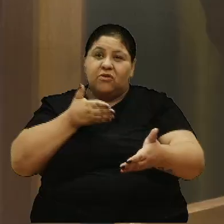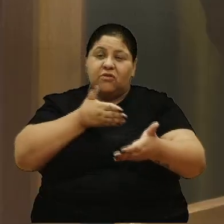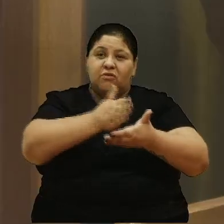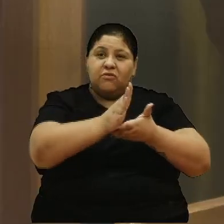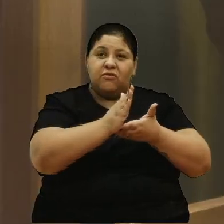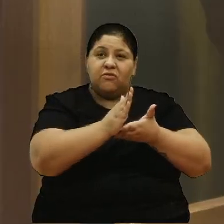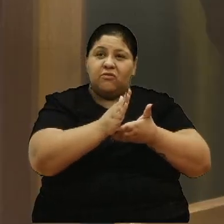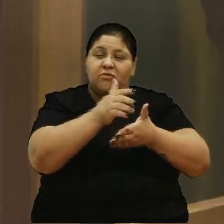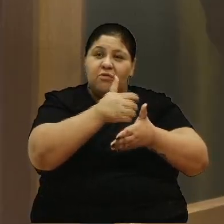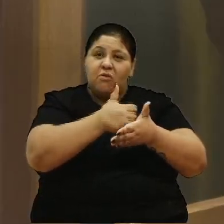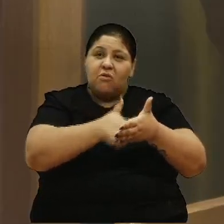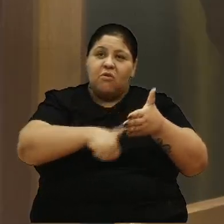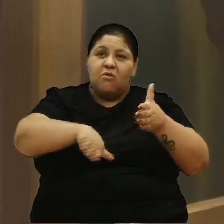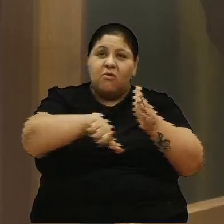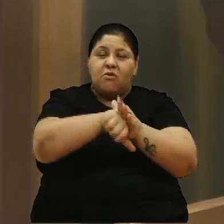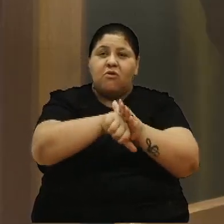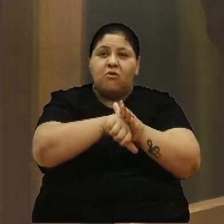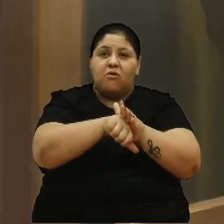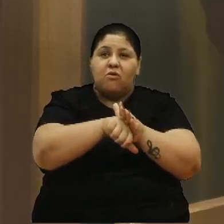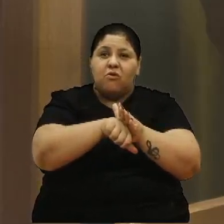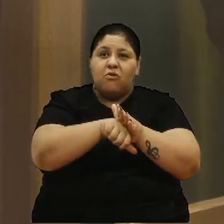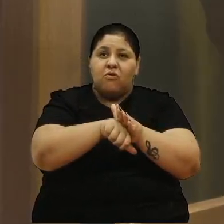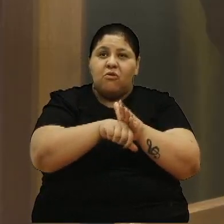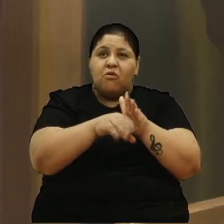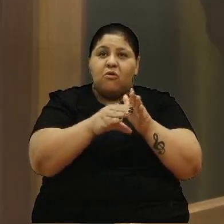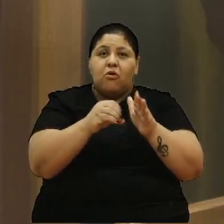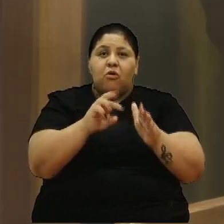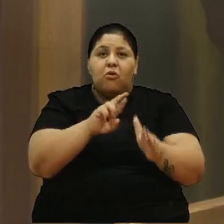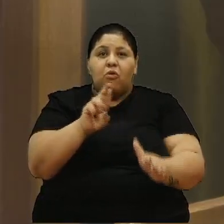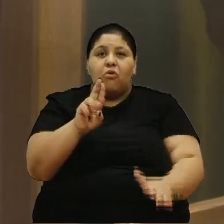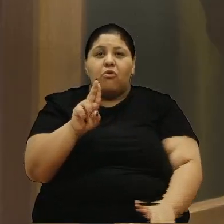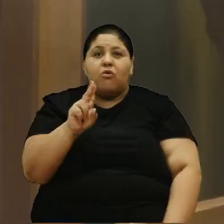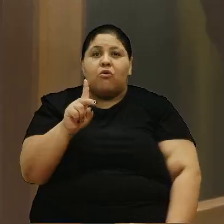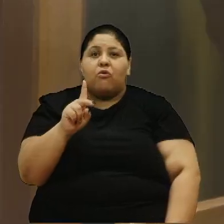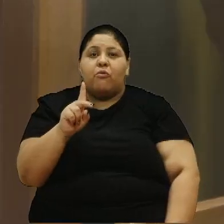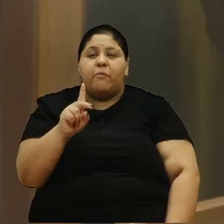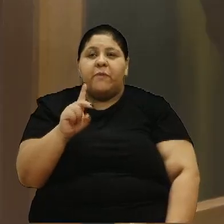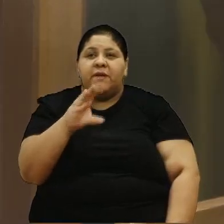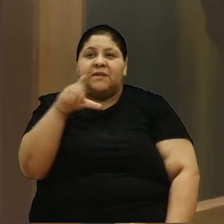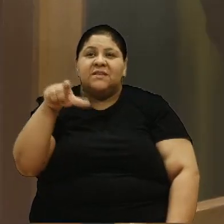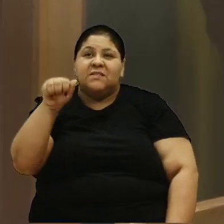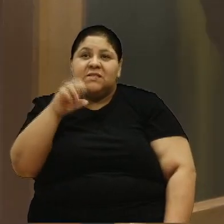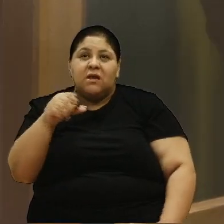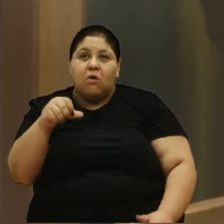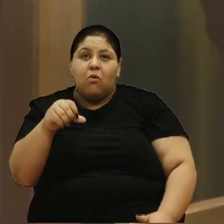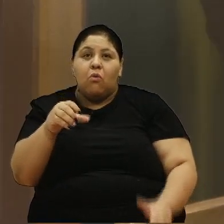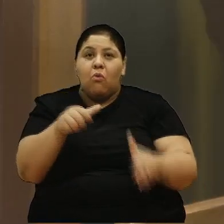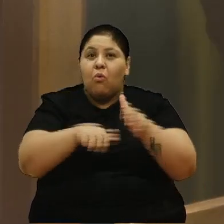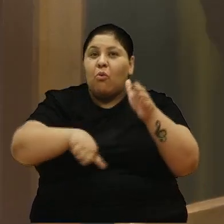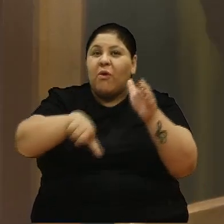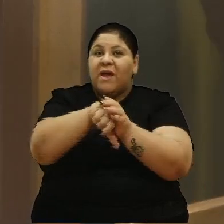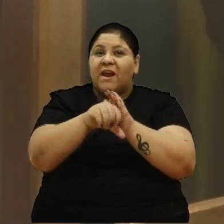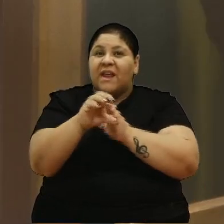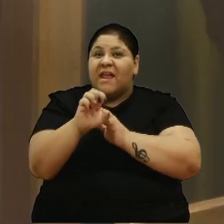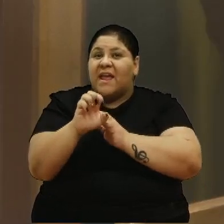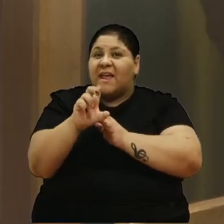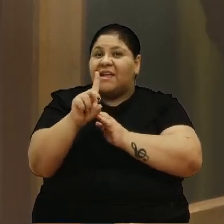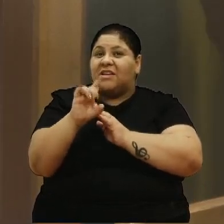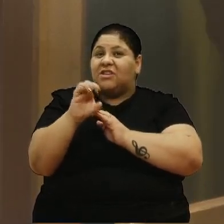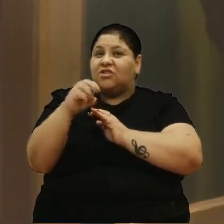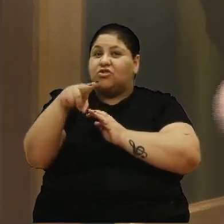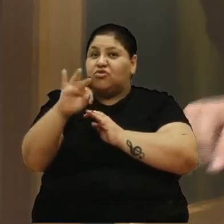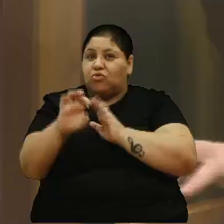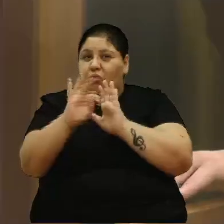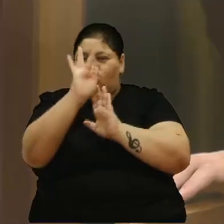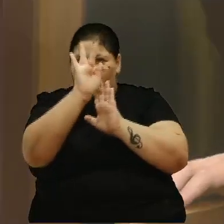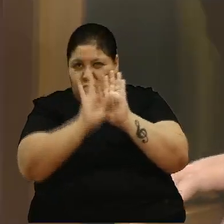a corrupção um crime hediondo. Então, olha que interessante, o texto diz o seguinte: o texto da lei